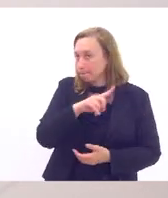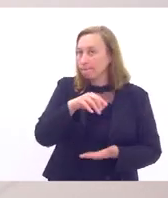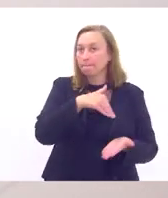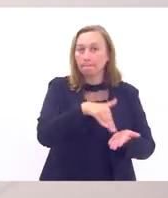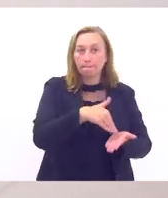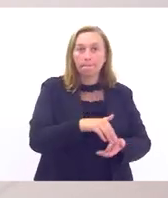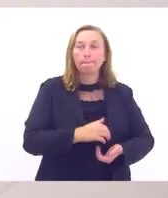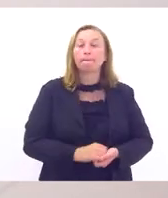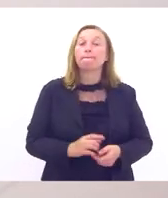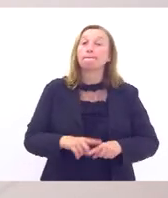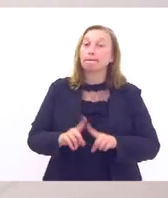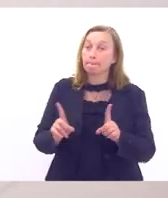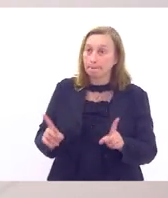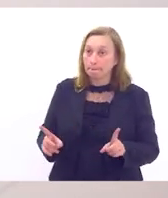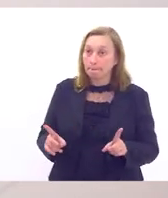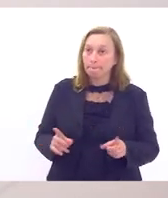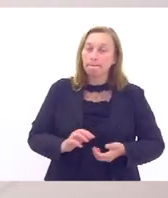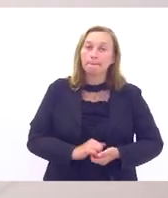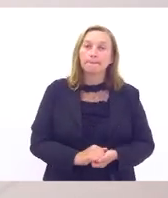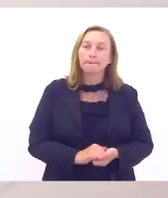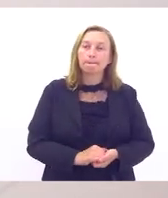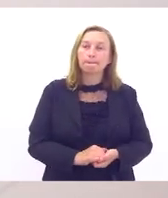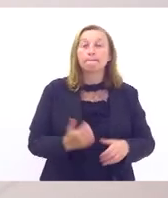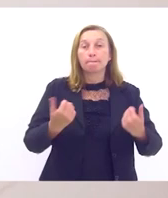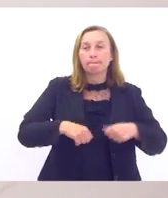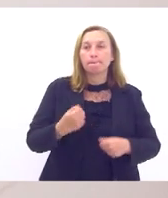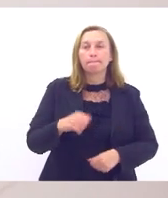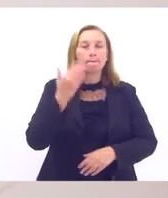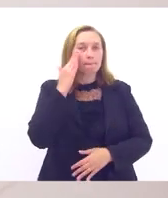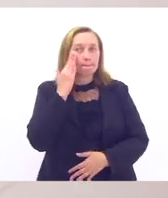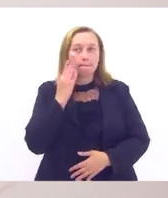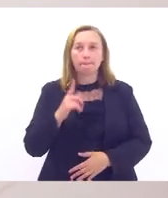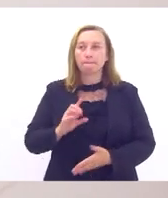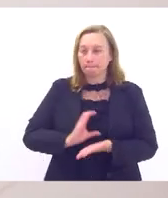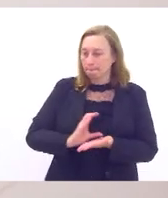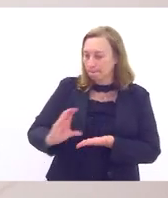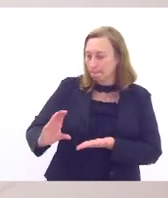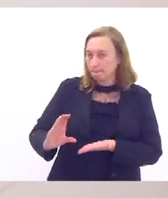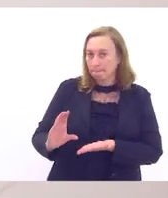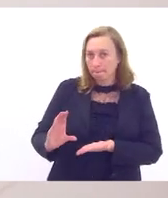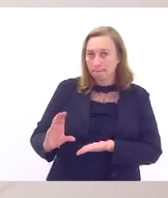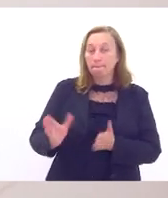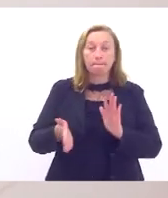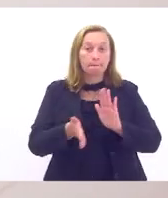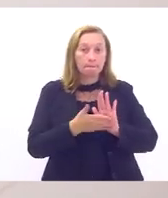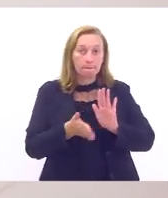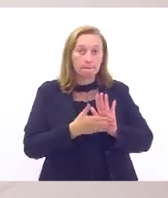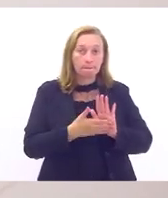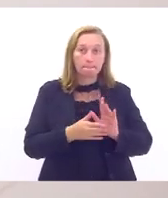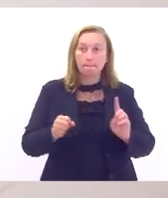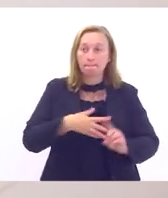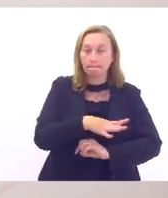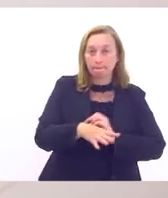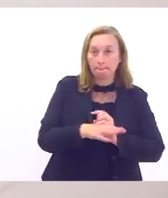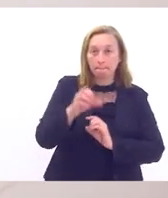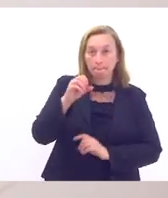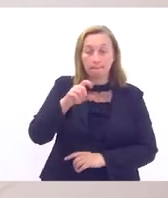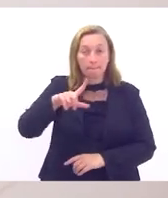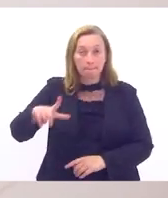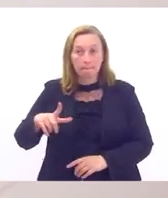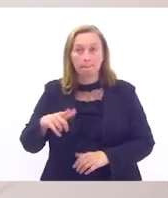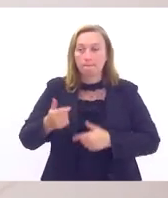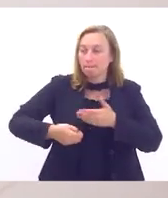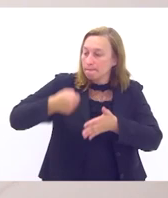secretaria, mas nós temos que entender que esse recurso, o propósito que a sociedade civil